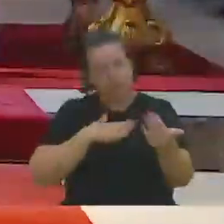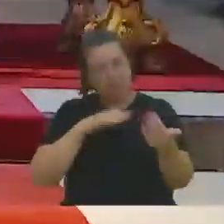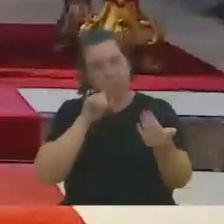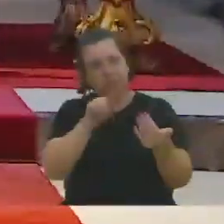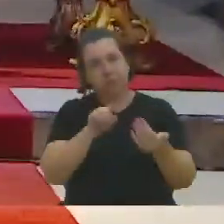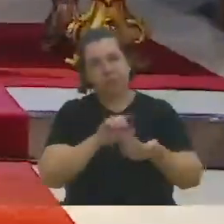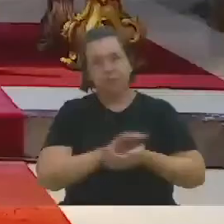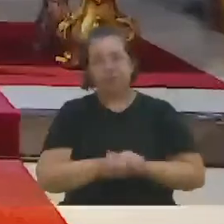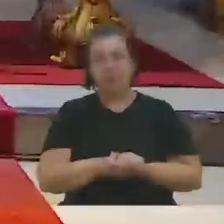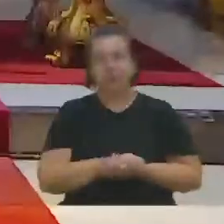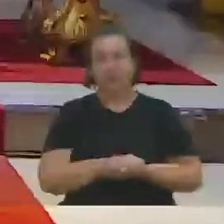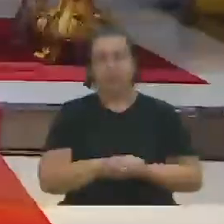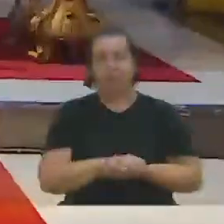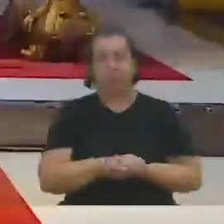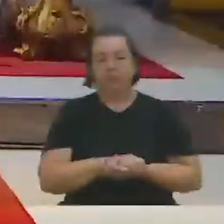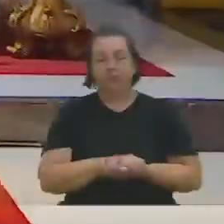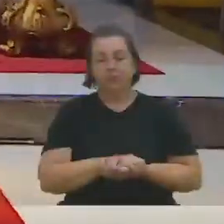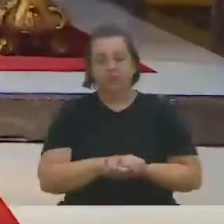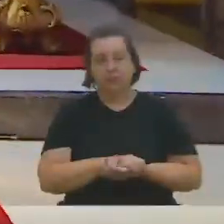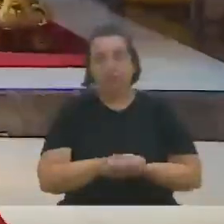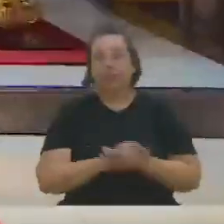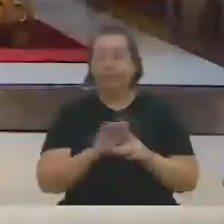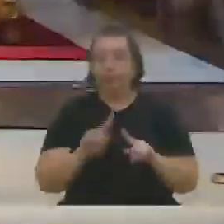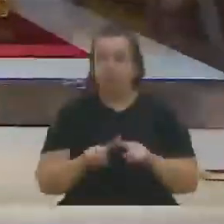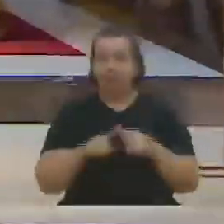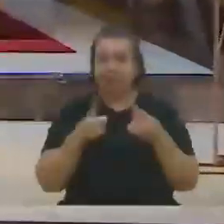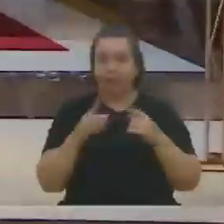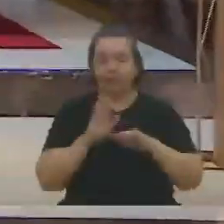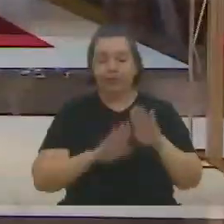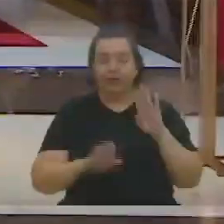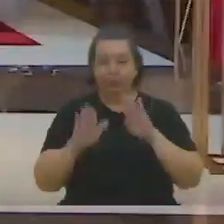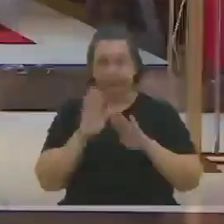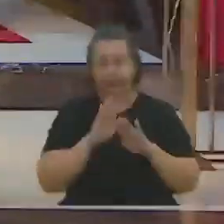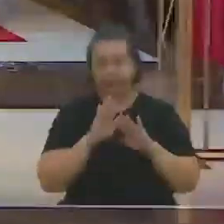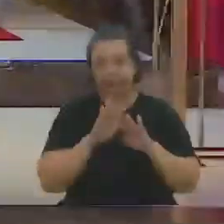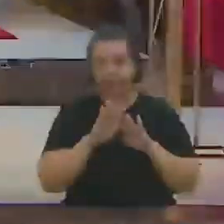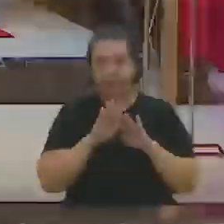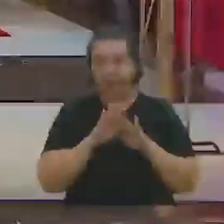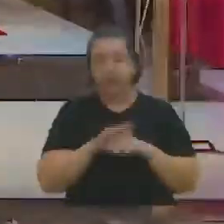você, mas muitas das vezes